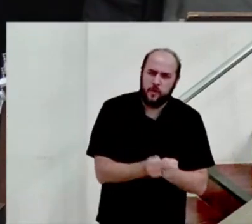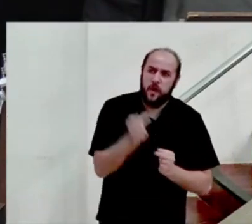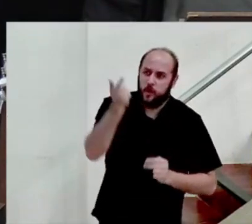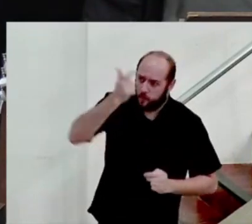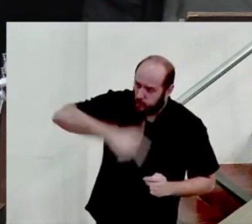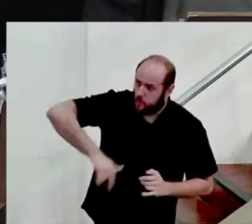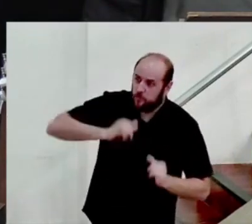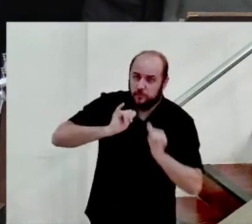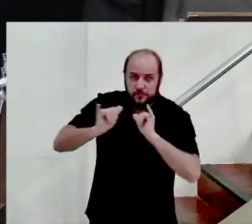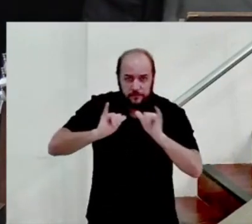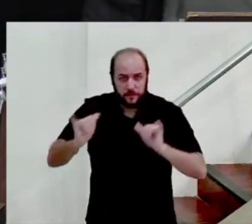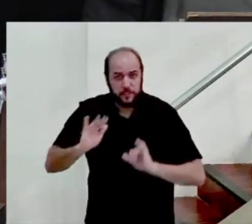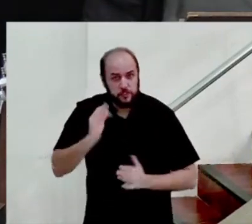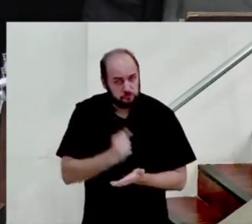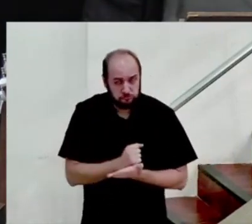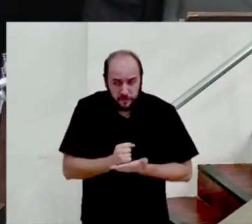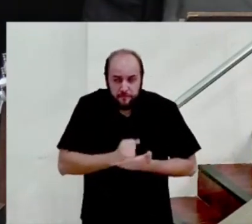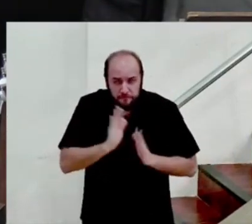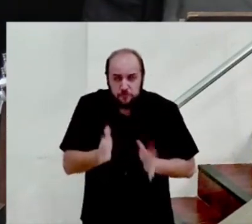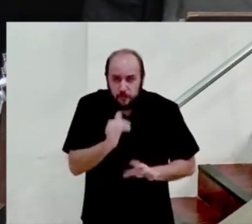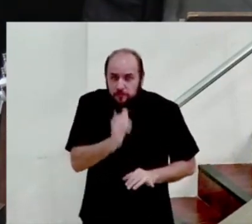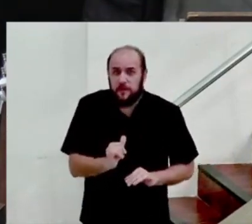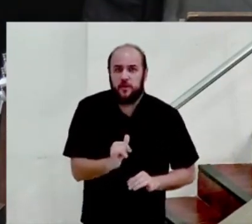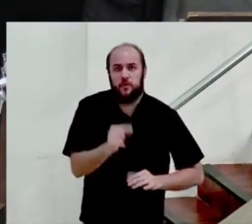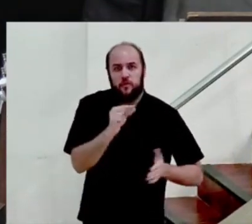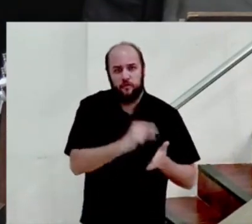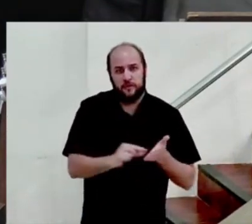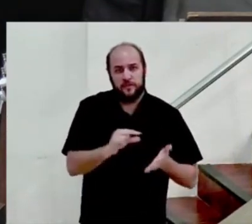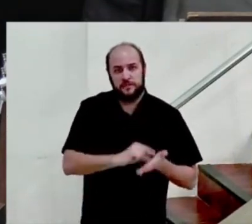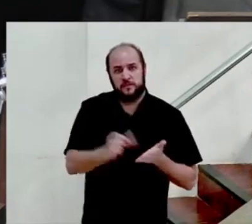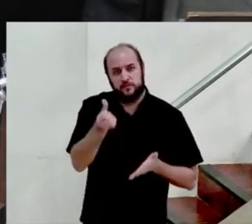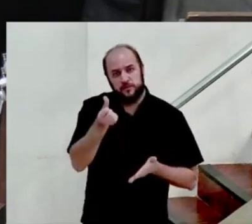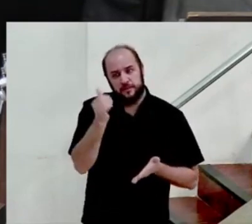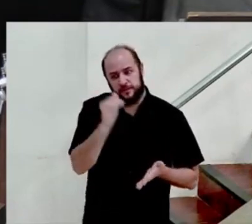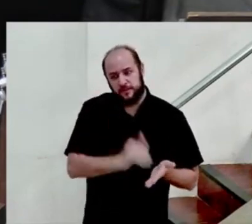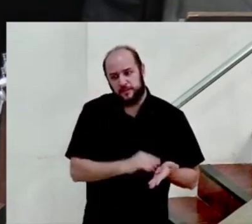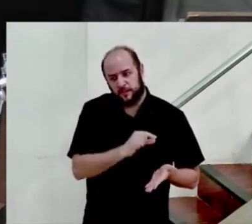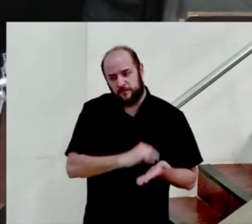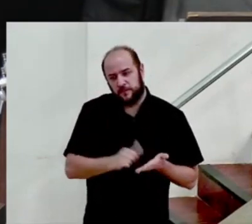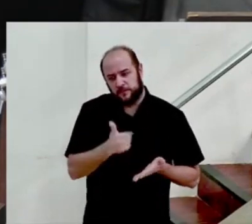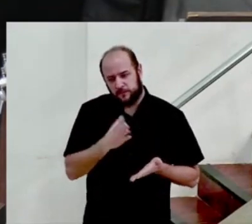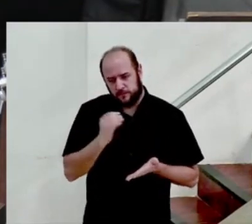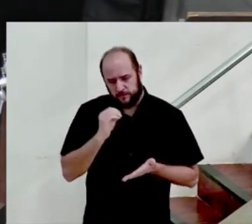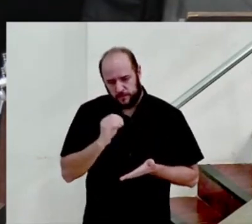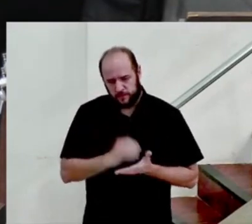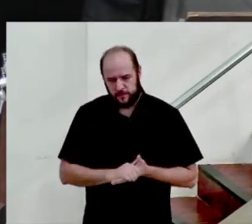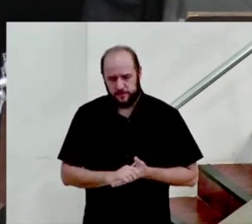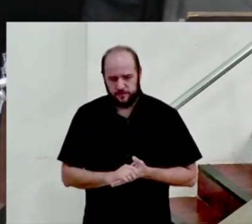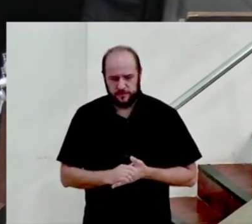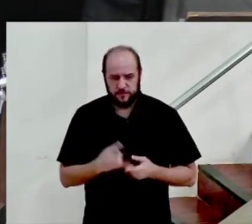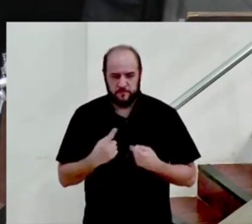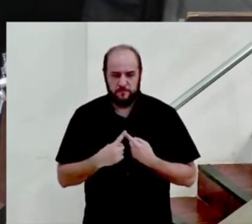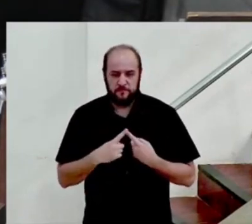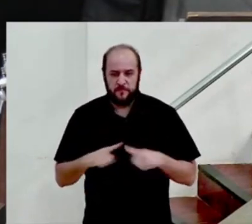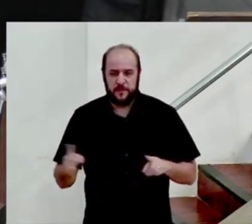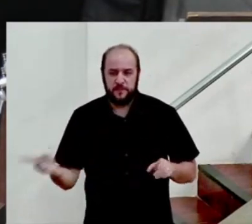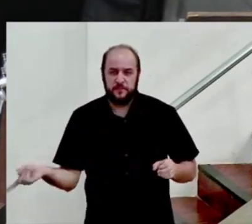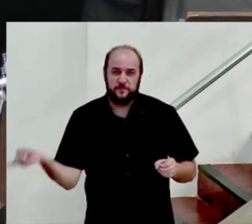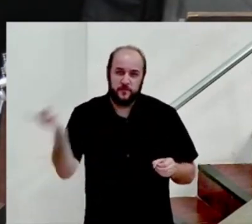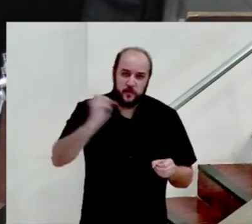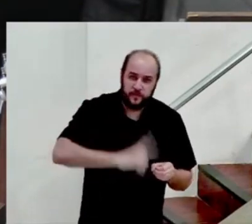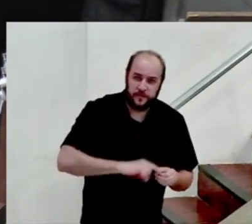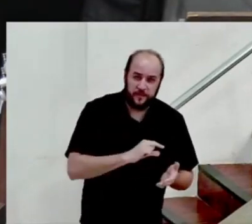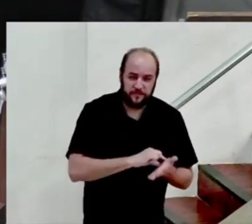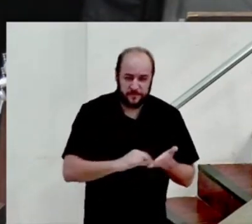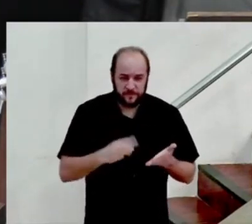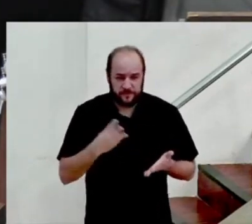arca. Ele já tinha falado isso do versículo 6 até o versículo 10. Mas ele volta no versículo 13 até o